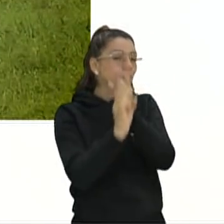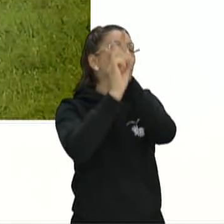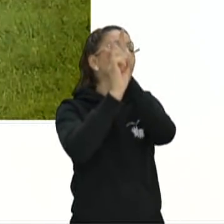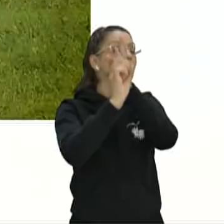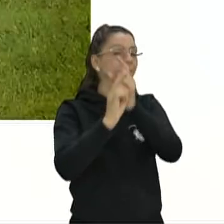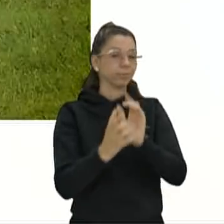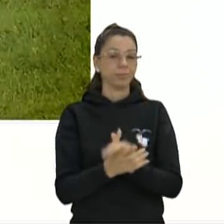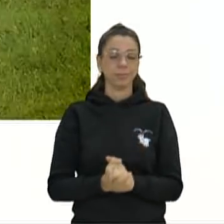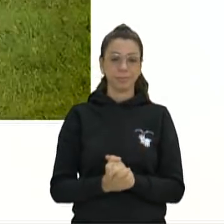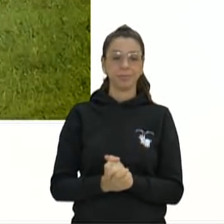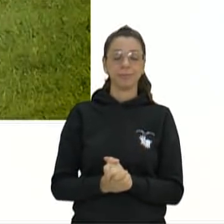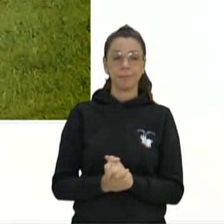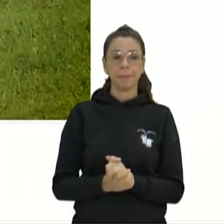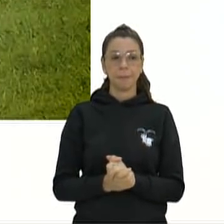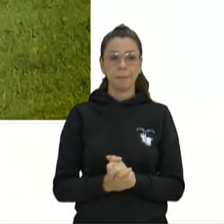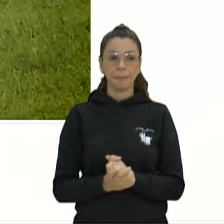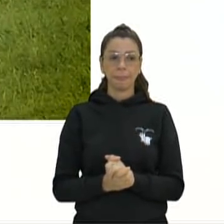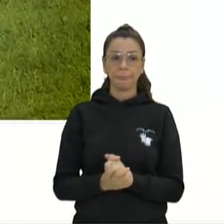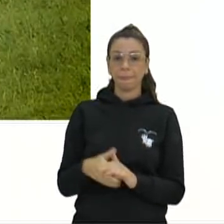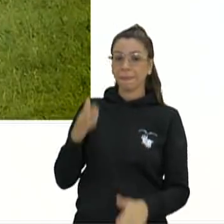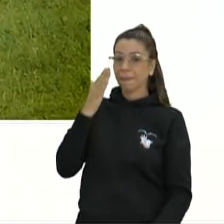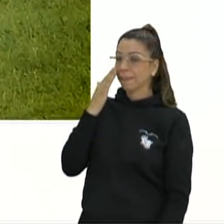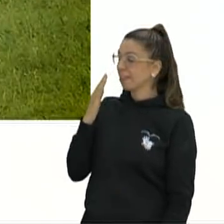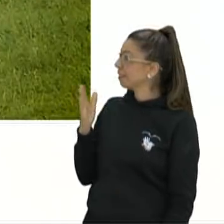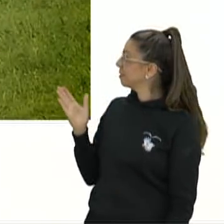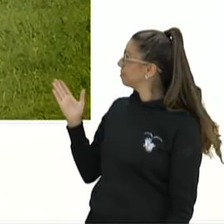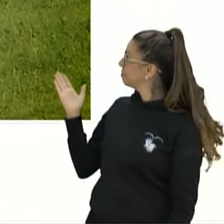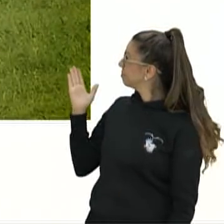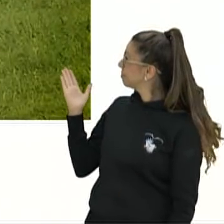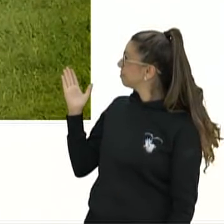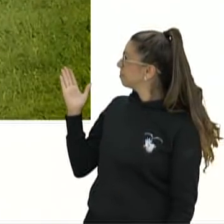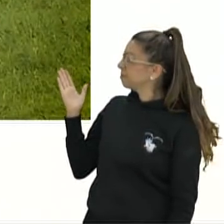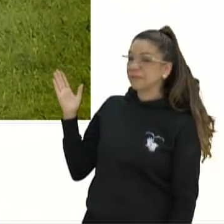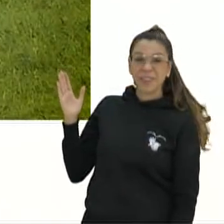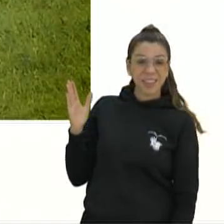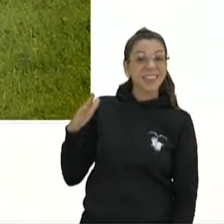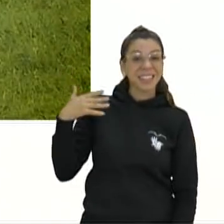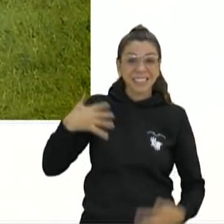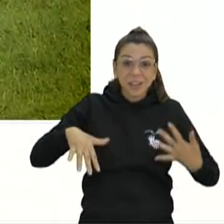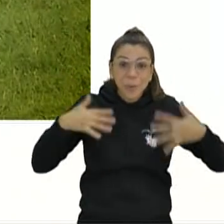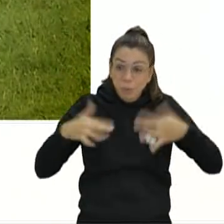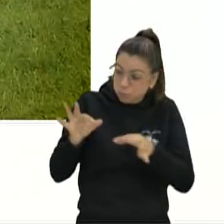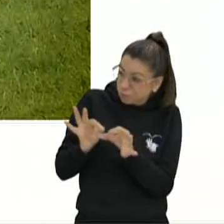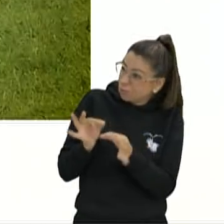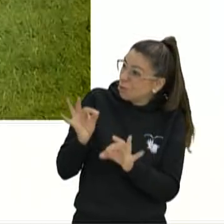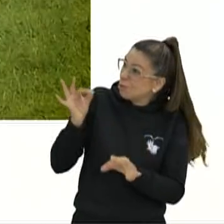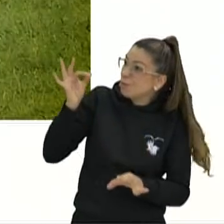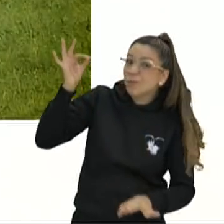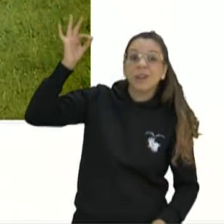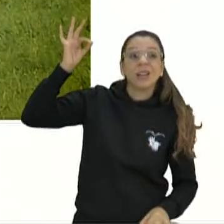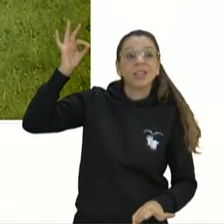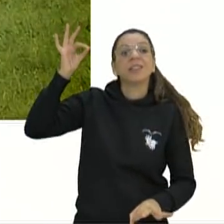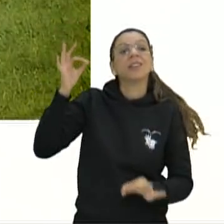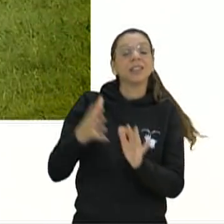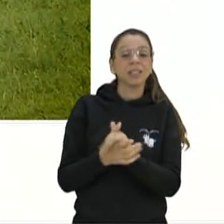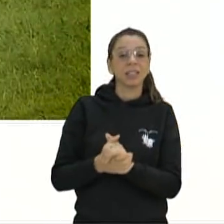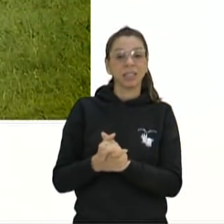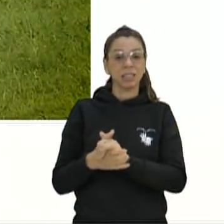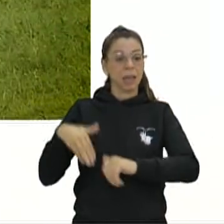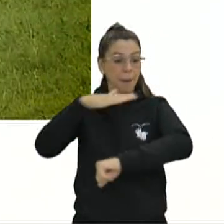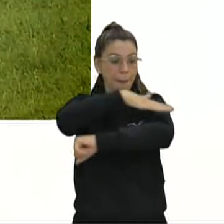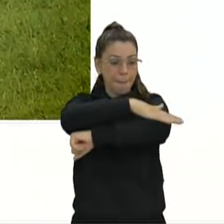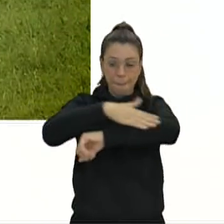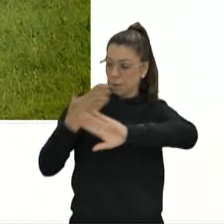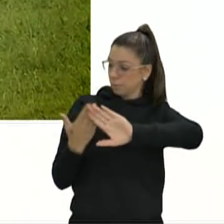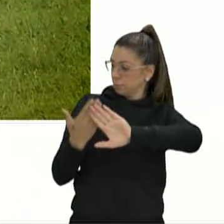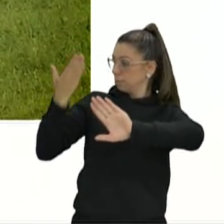coisa. Eu acho que eu encontrei uma chaminé bem alta ali atrás, que ficava, essa parte do parque, a parte de